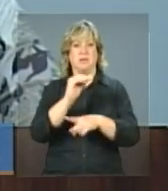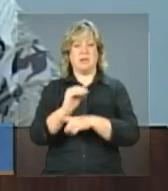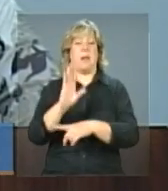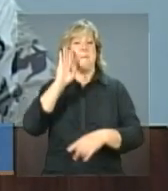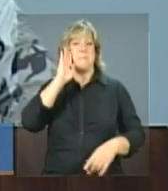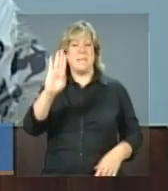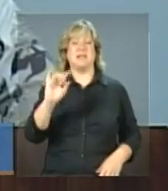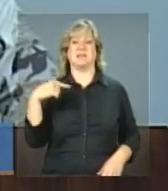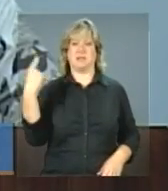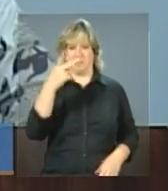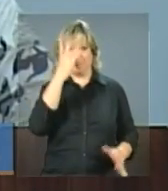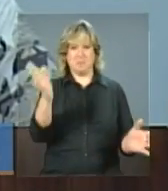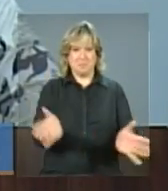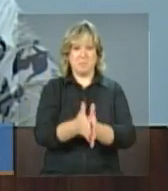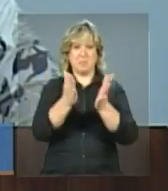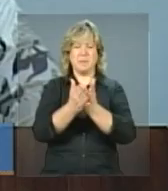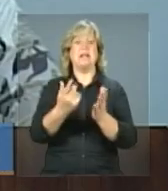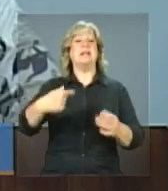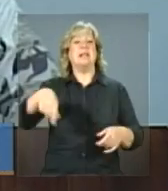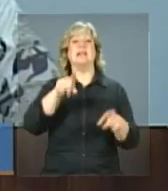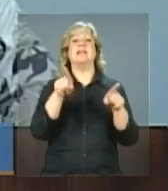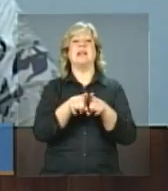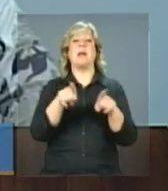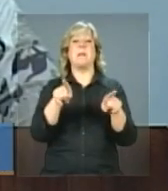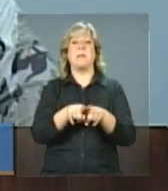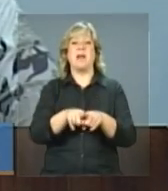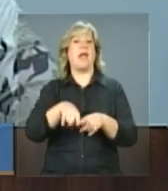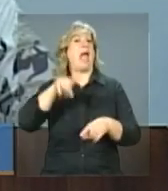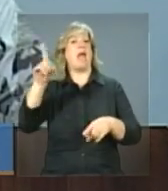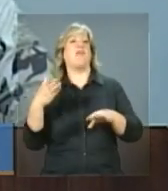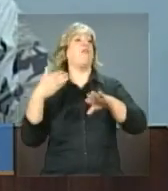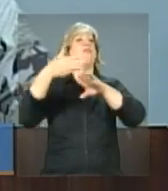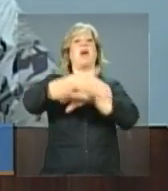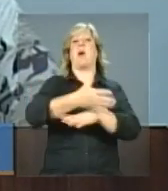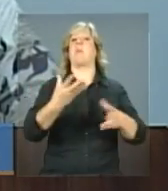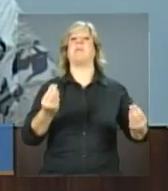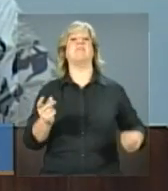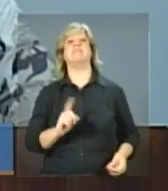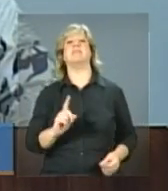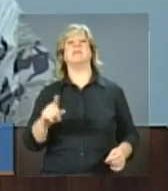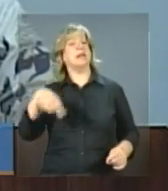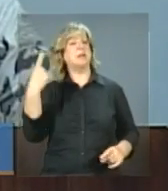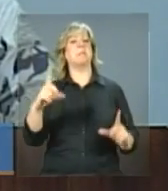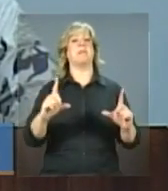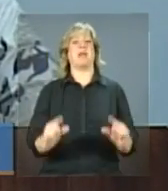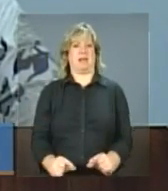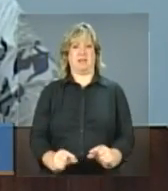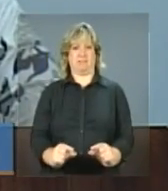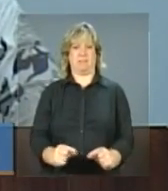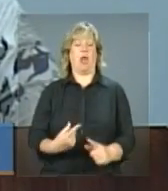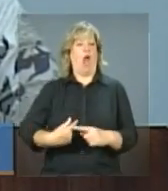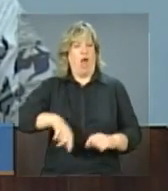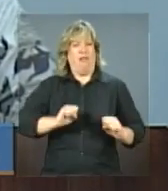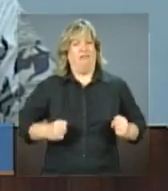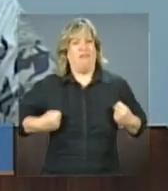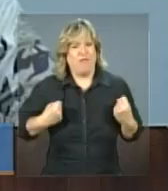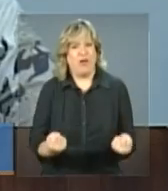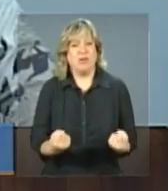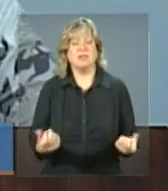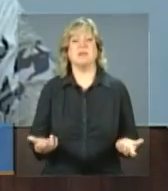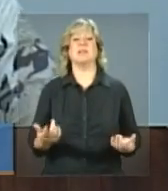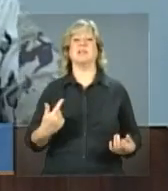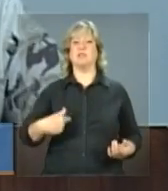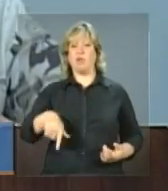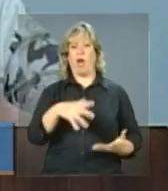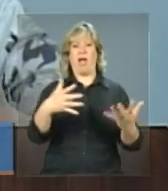mais vulnerável, é também a população com menor acesso aos serviços públicos. Todo o nosso esforço é um esforço para que o